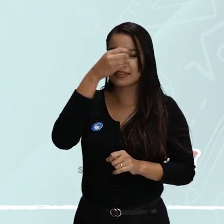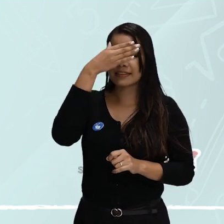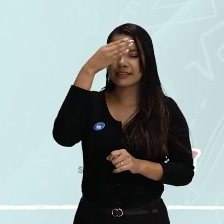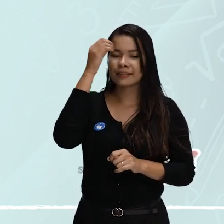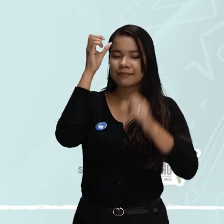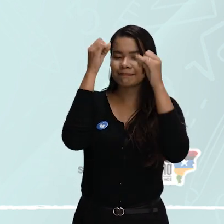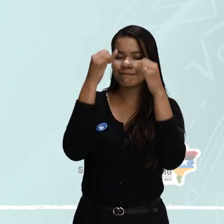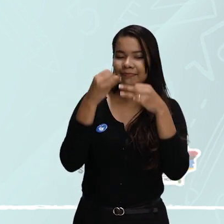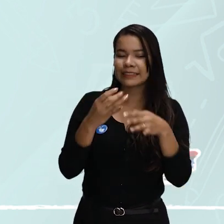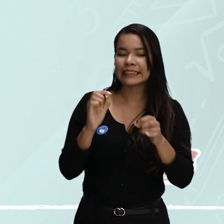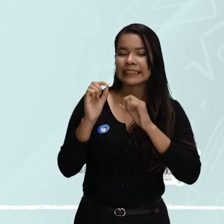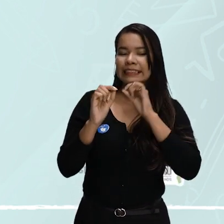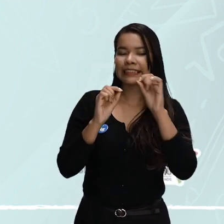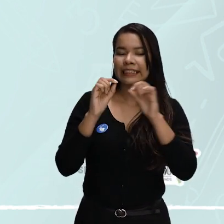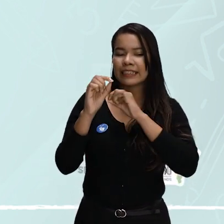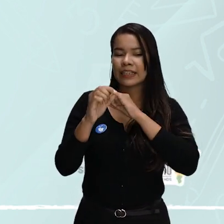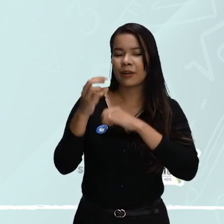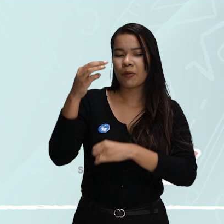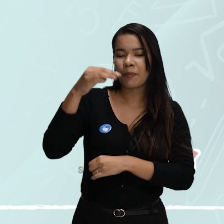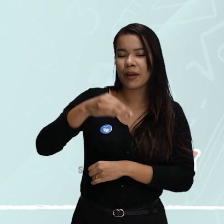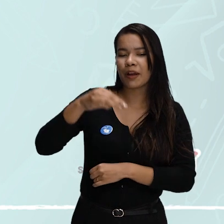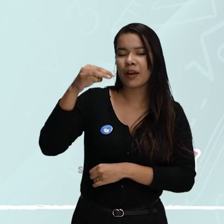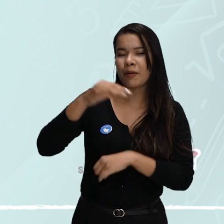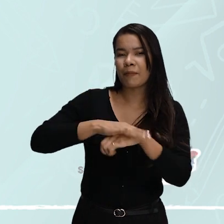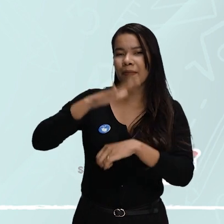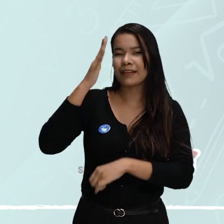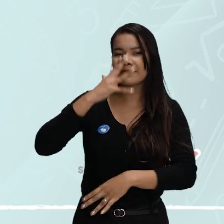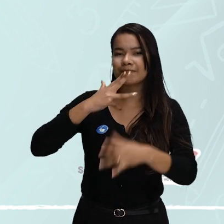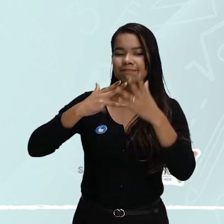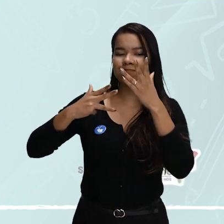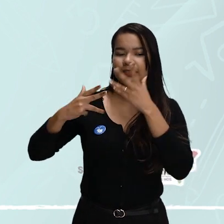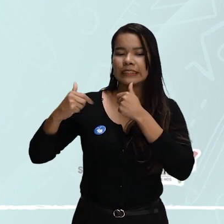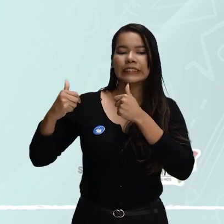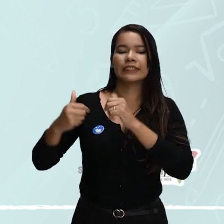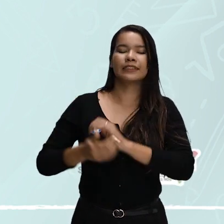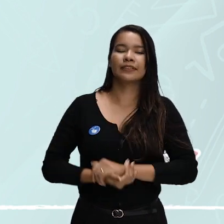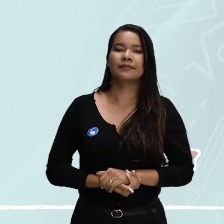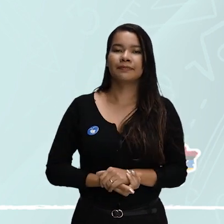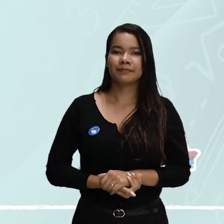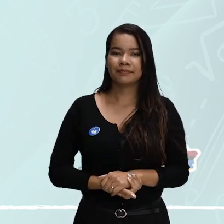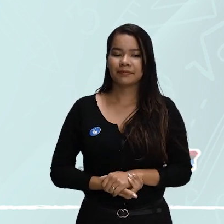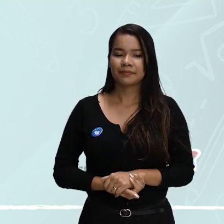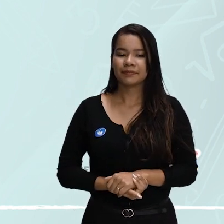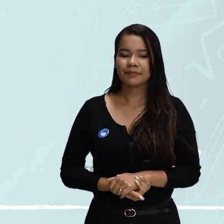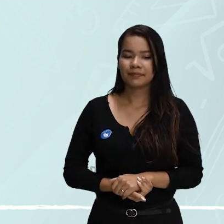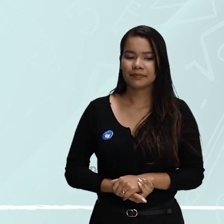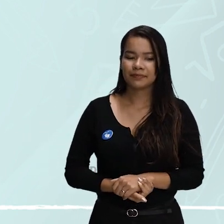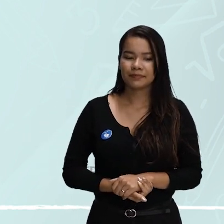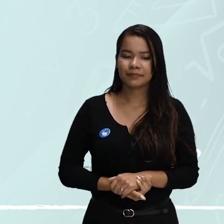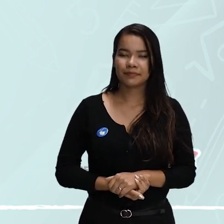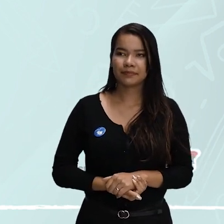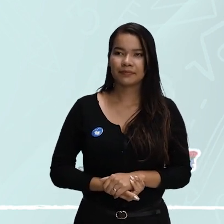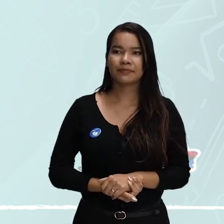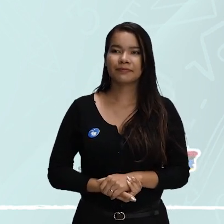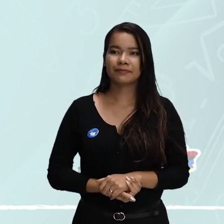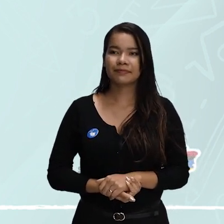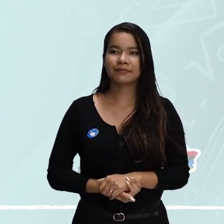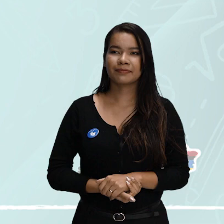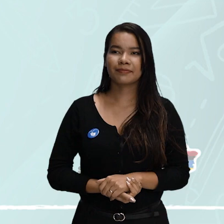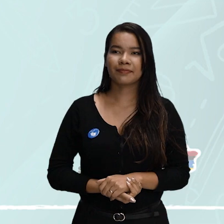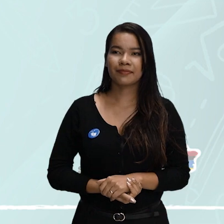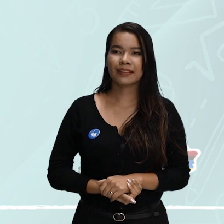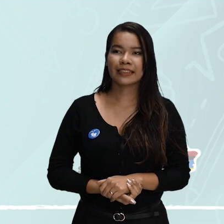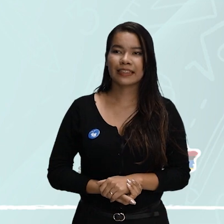essa terra tão linda é o Maranhão. Ô, Maranhão. Nossa,